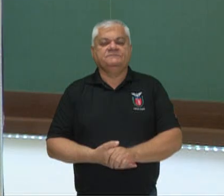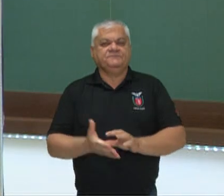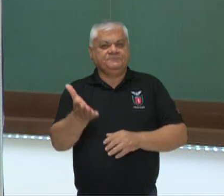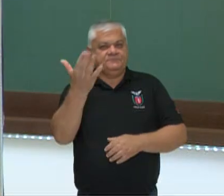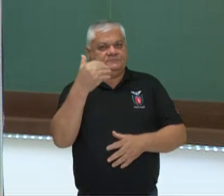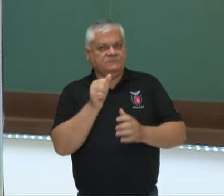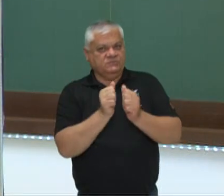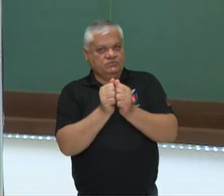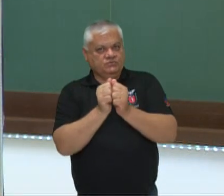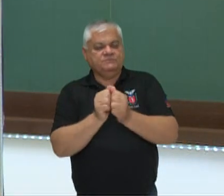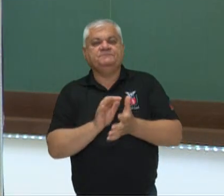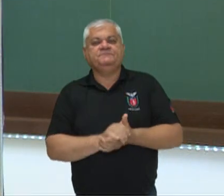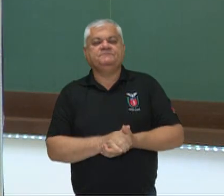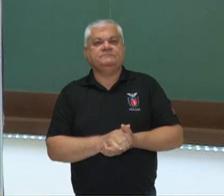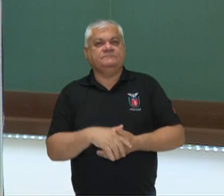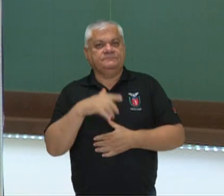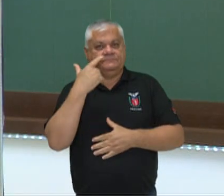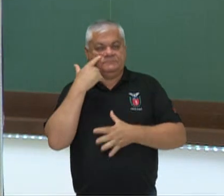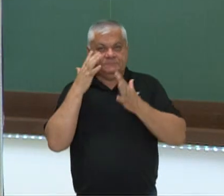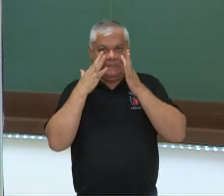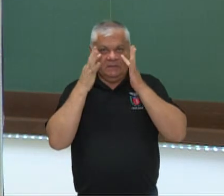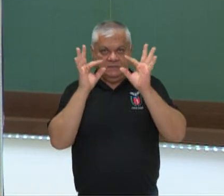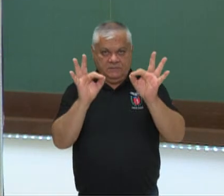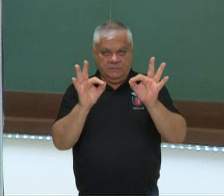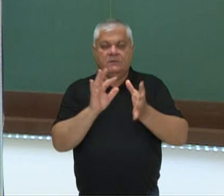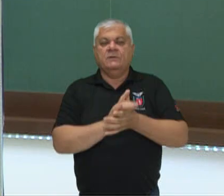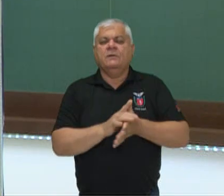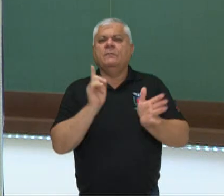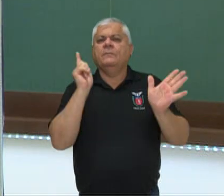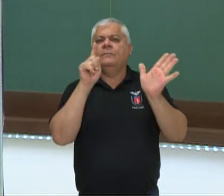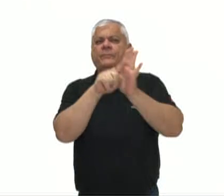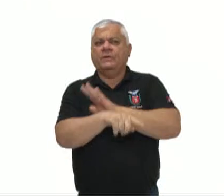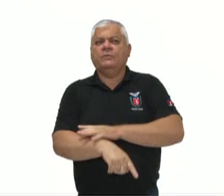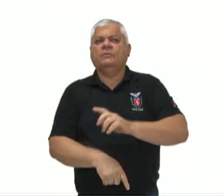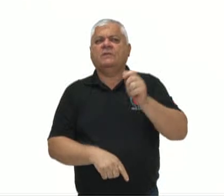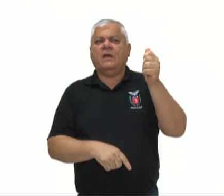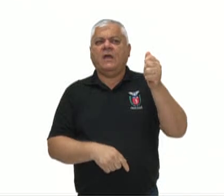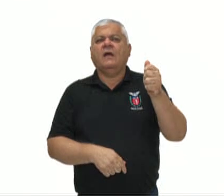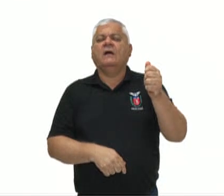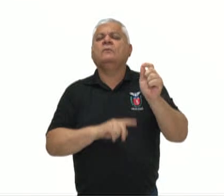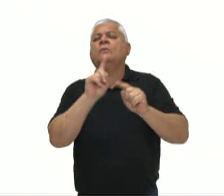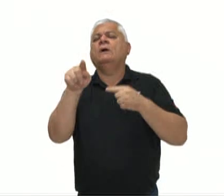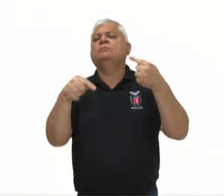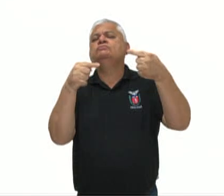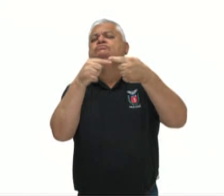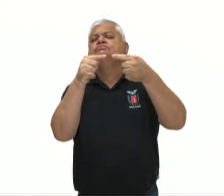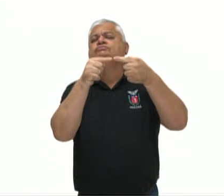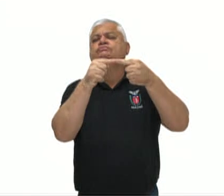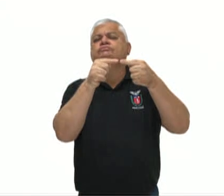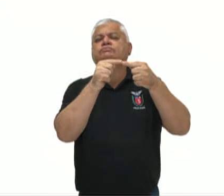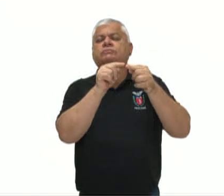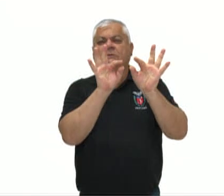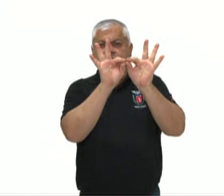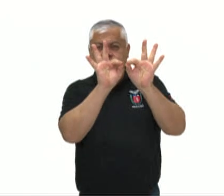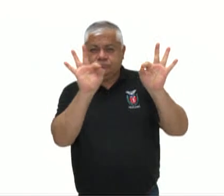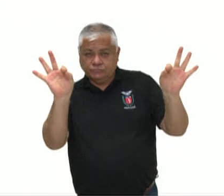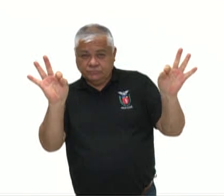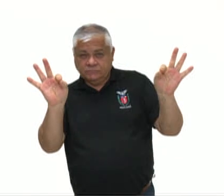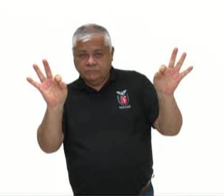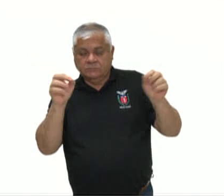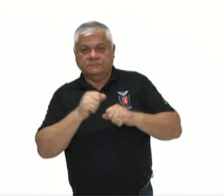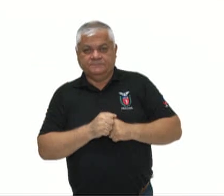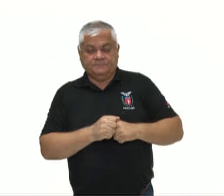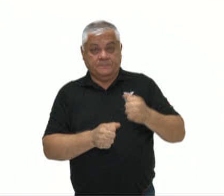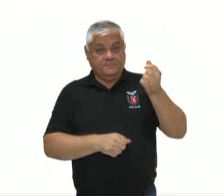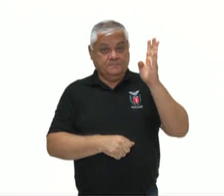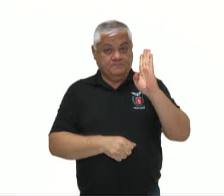Vamos juntos, minha gente. Atentem que a pergunta objetivamente era qual o sentido de cada trecho. Você consegue identificar alguma